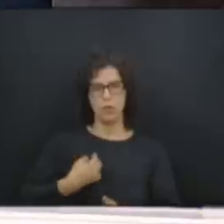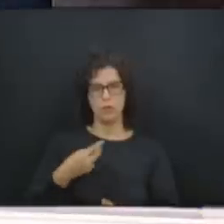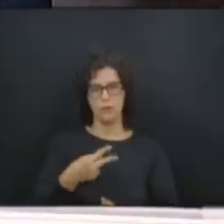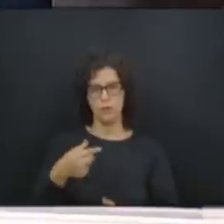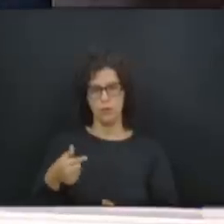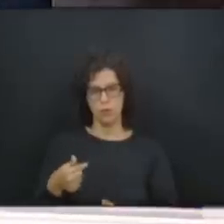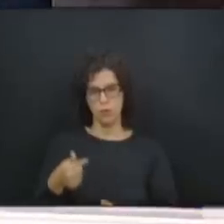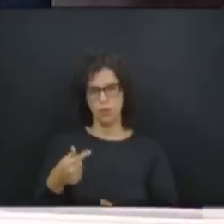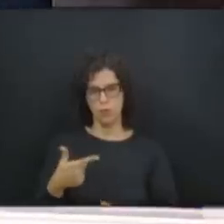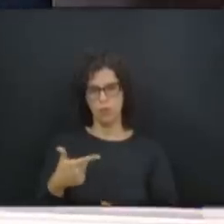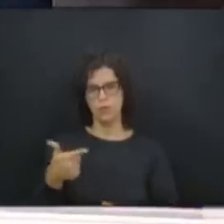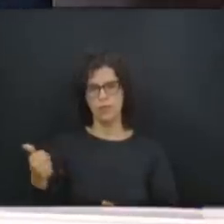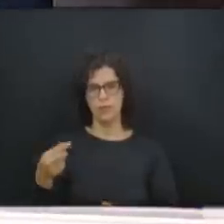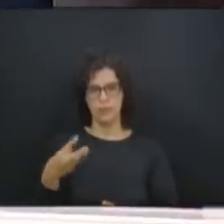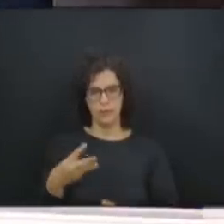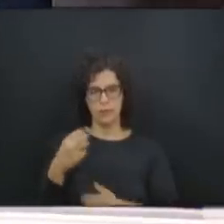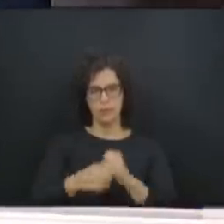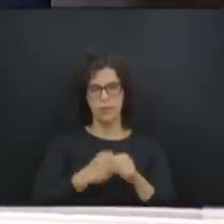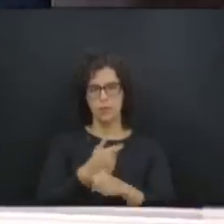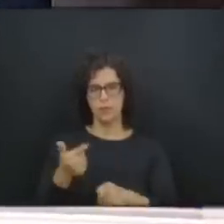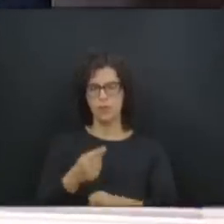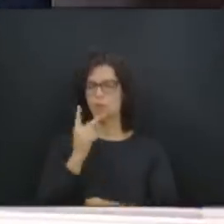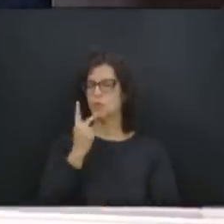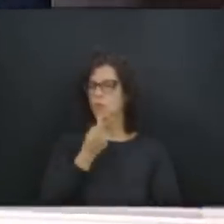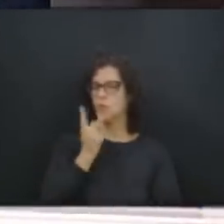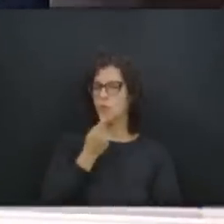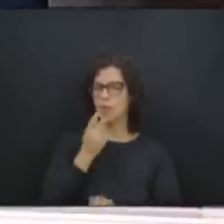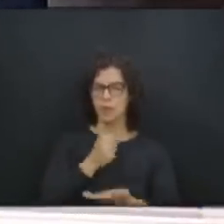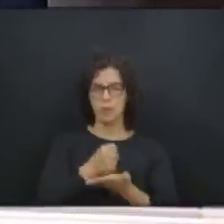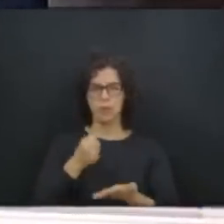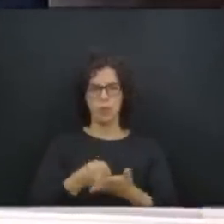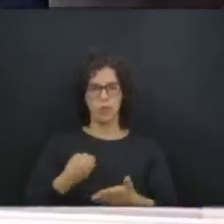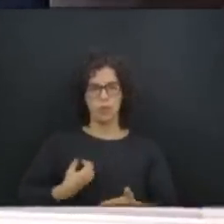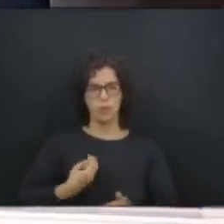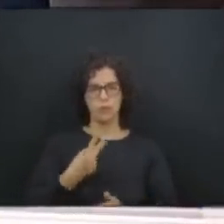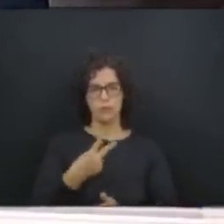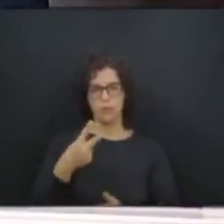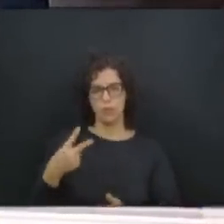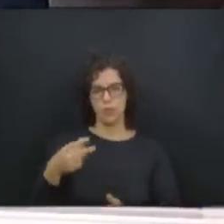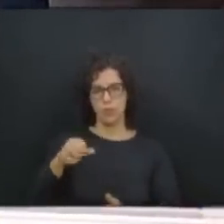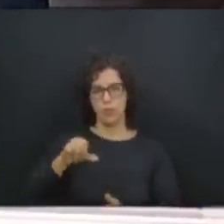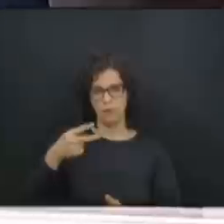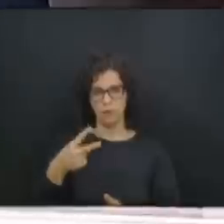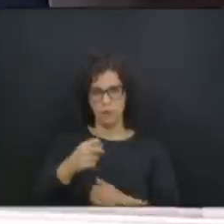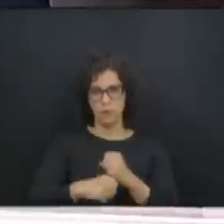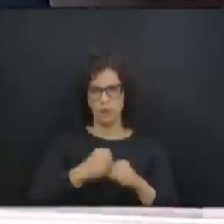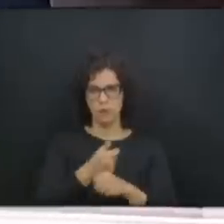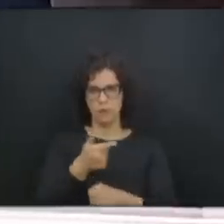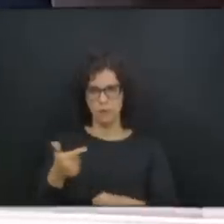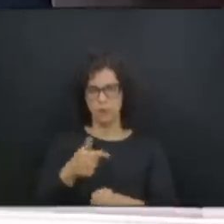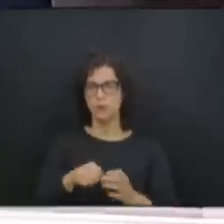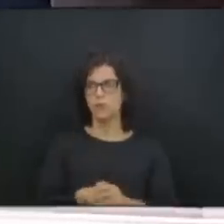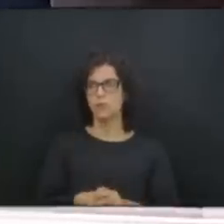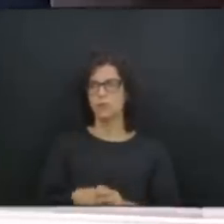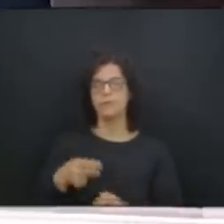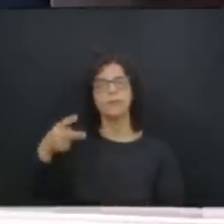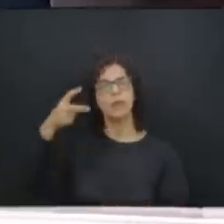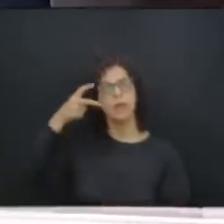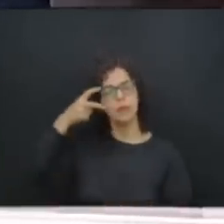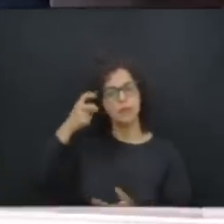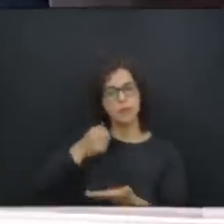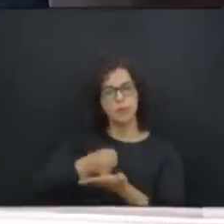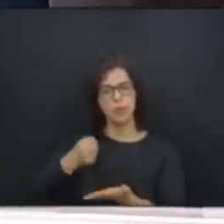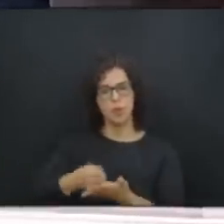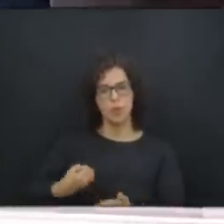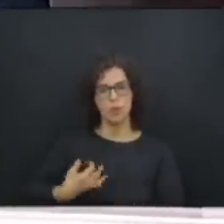22 732 22 Deputado Homero Marchese protocolado no 22922 22 Deputado Arilson chiorato